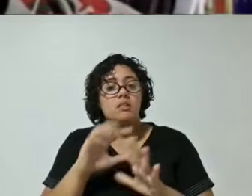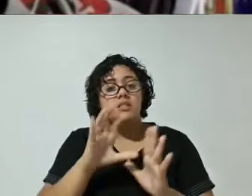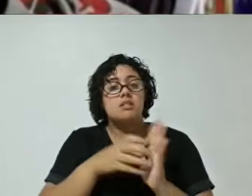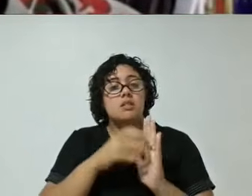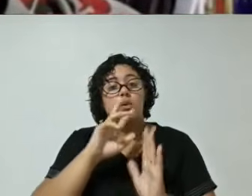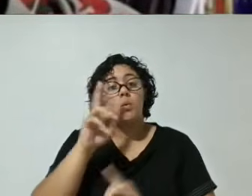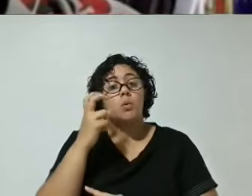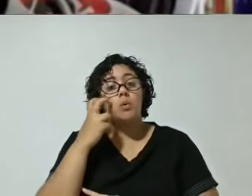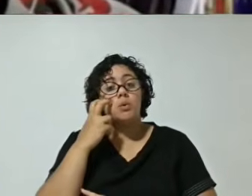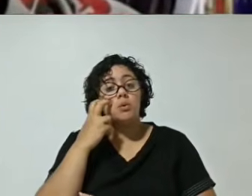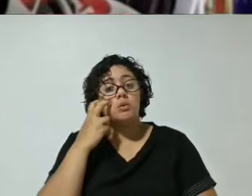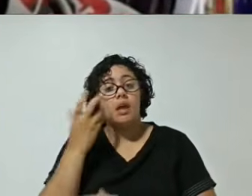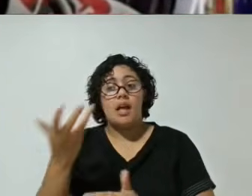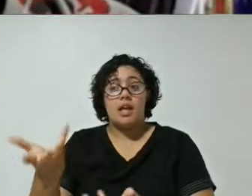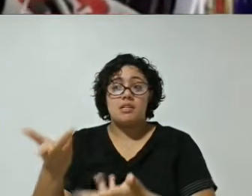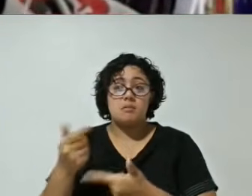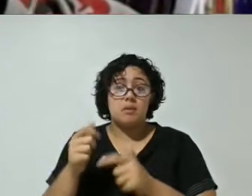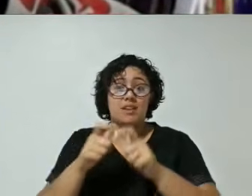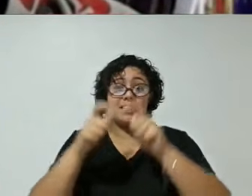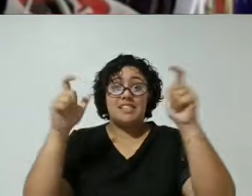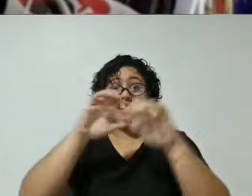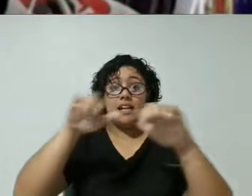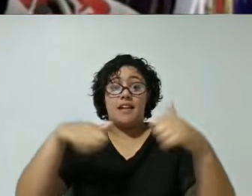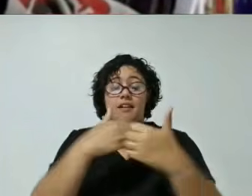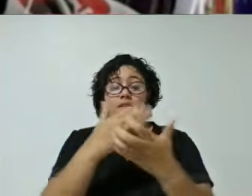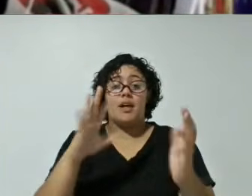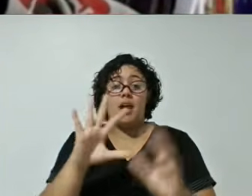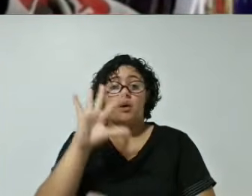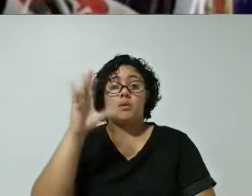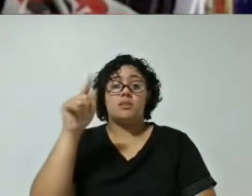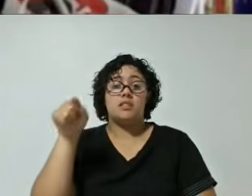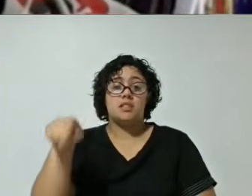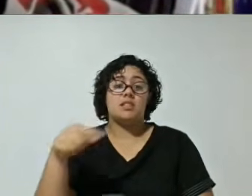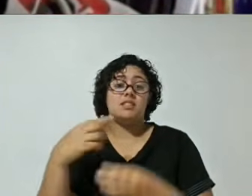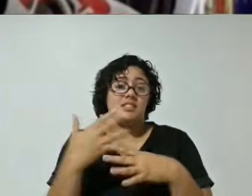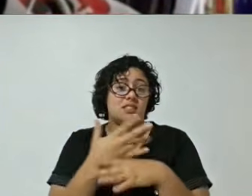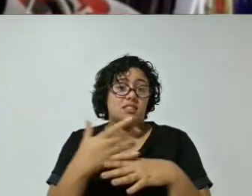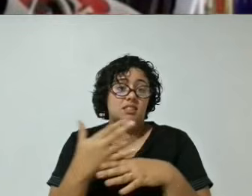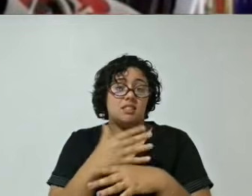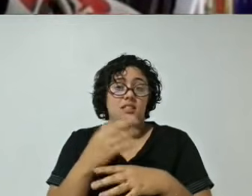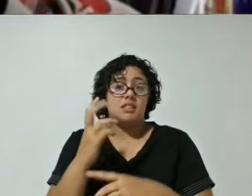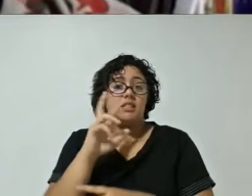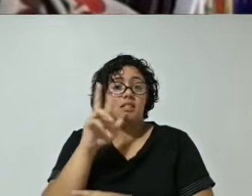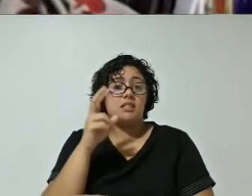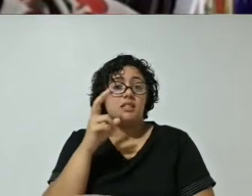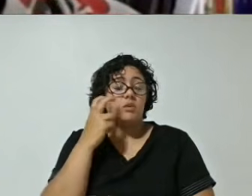recebe esses grandes eventos, né, que aconteciam na cidade, né? O Centro Cultural Hum, recebia